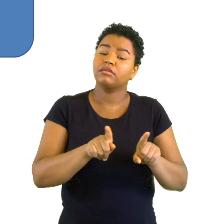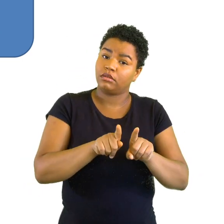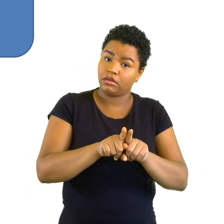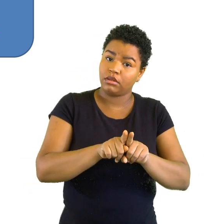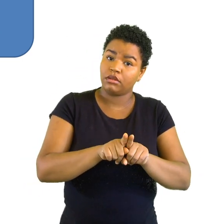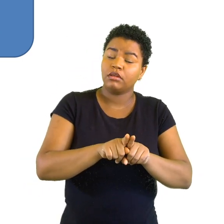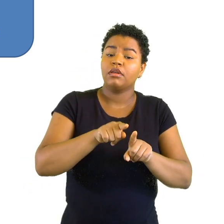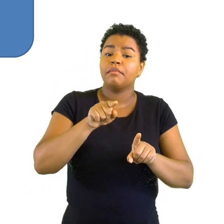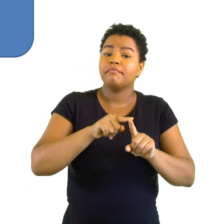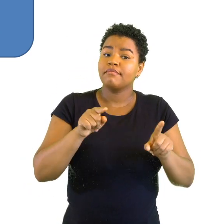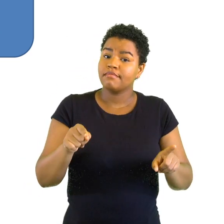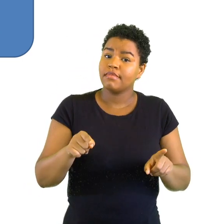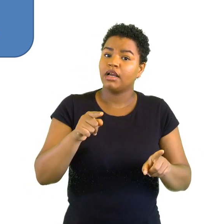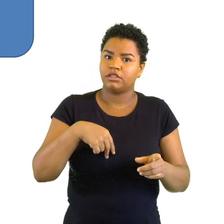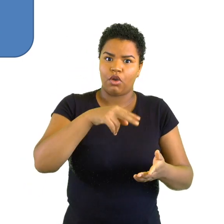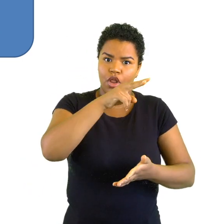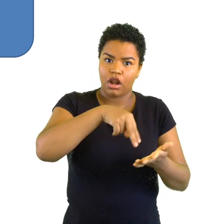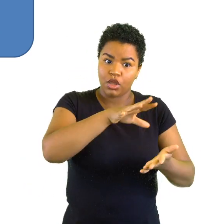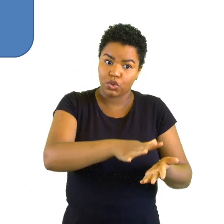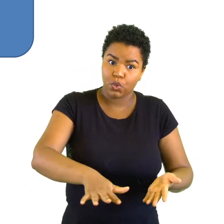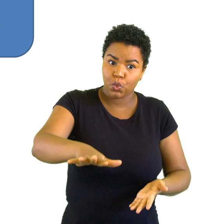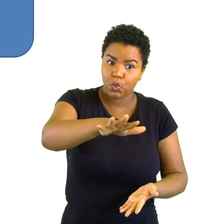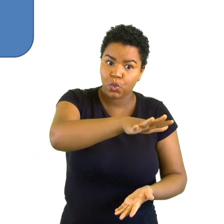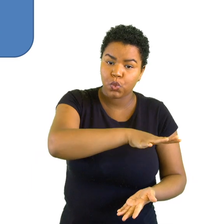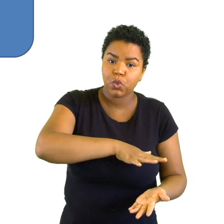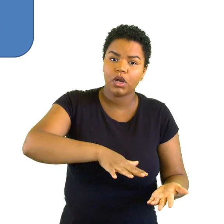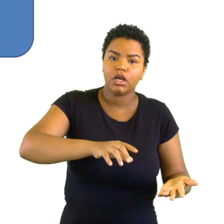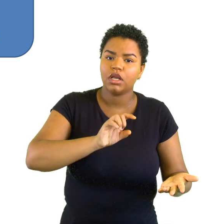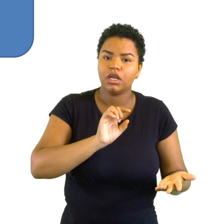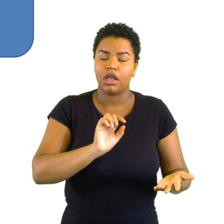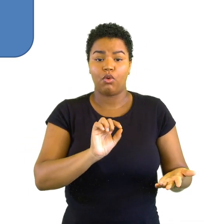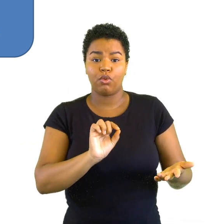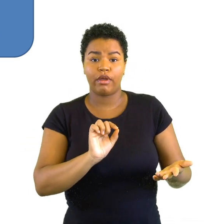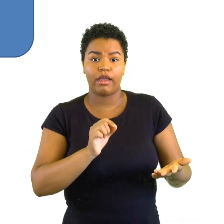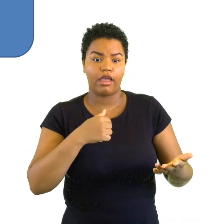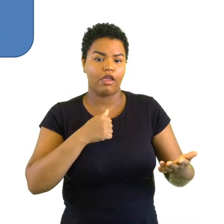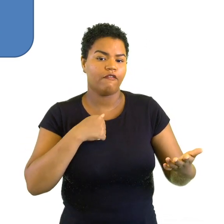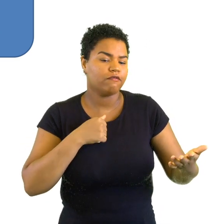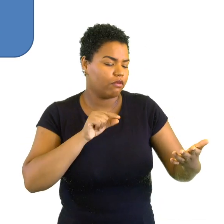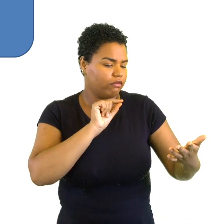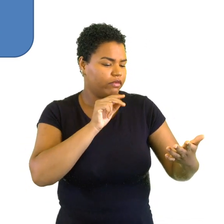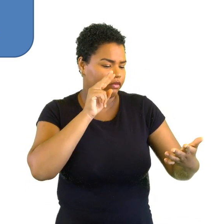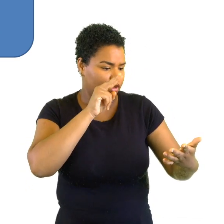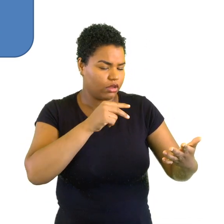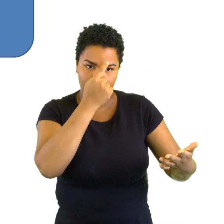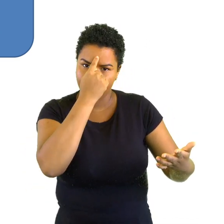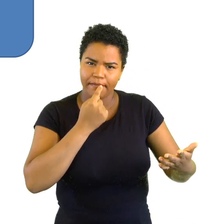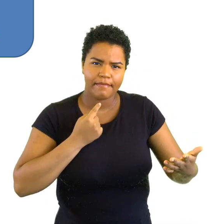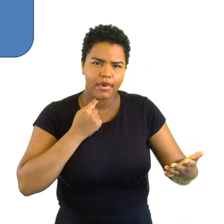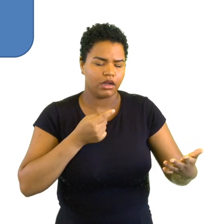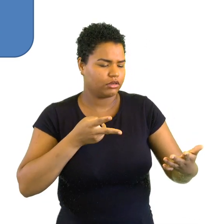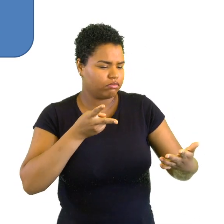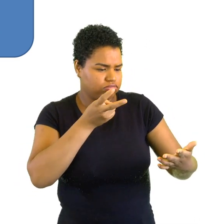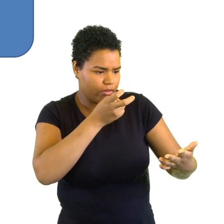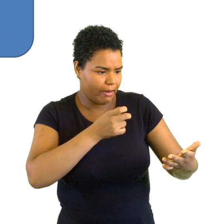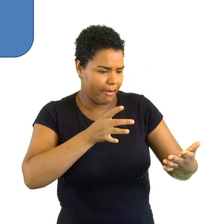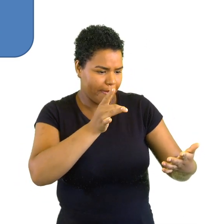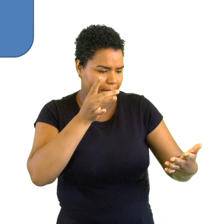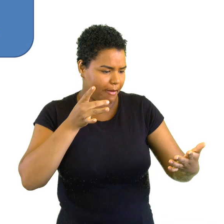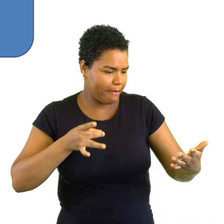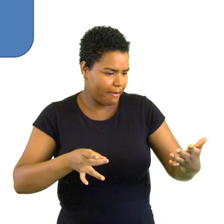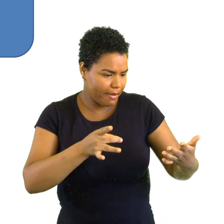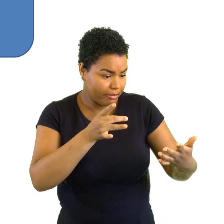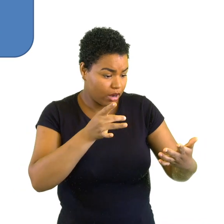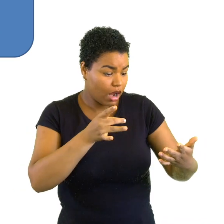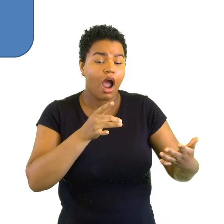como um todo, eu simplesmente vou passar os olhos, vou ver as imagens e vou achar que aquele texto fala sobre algo. Eu